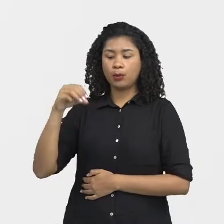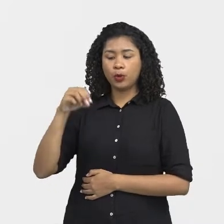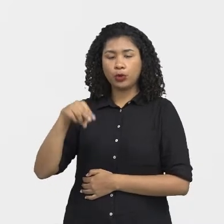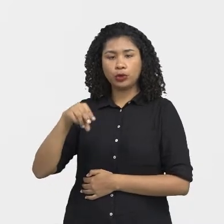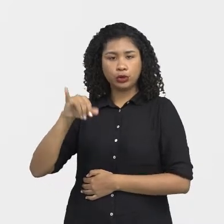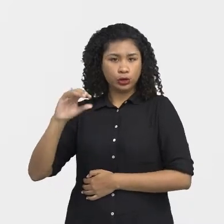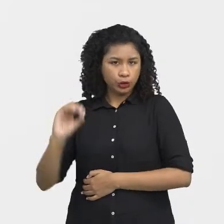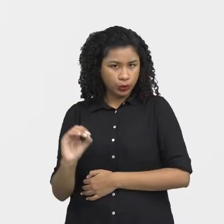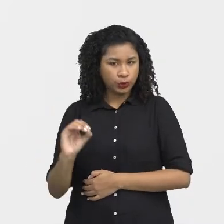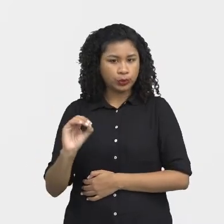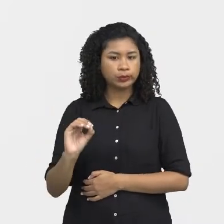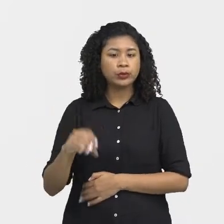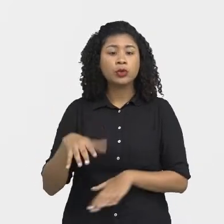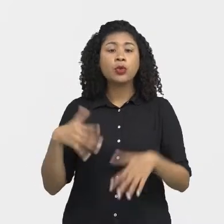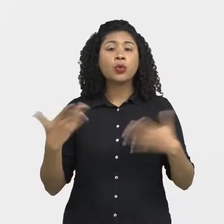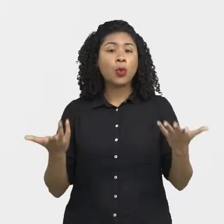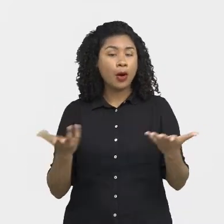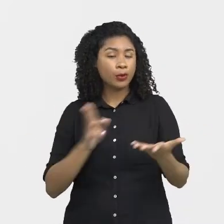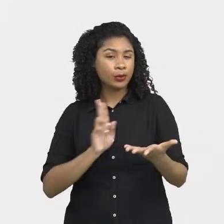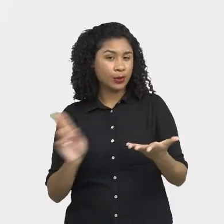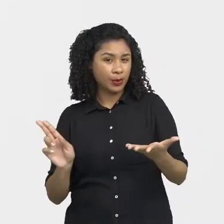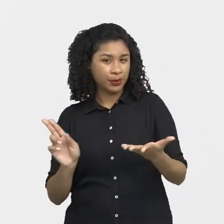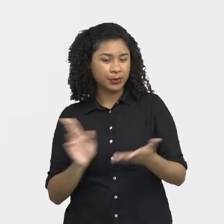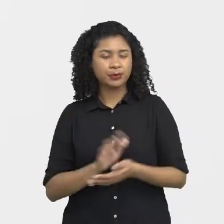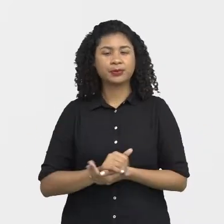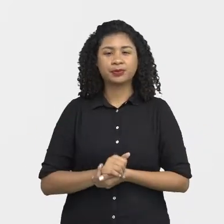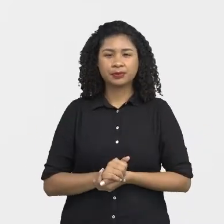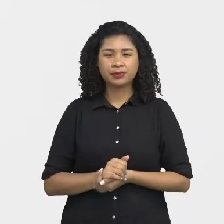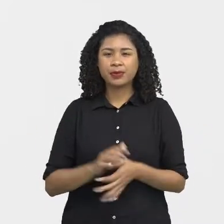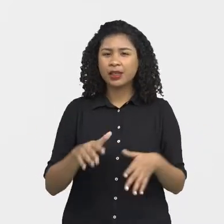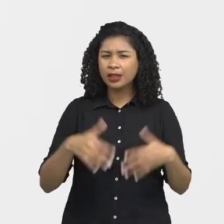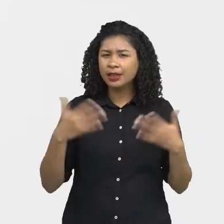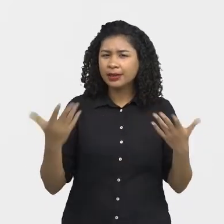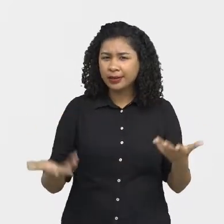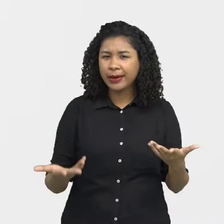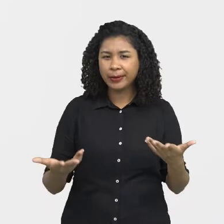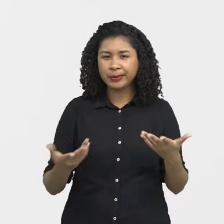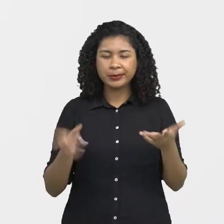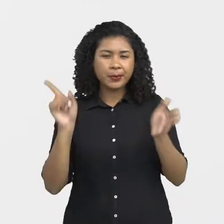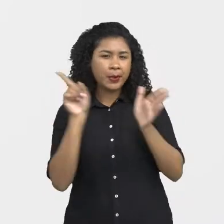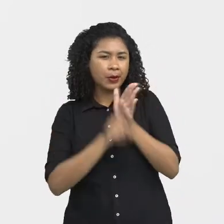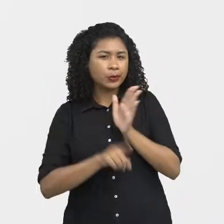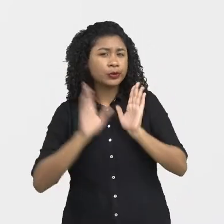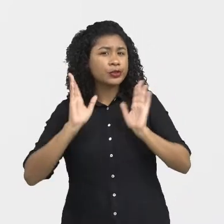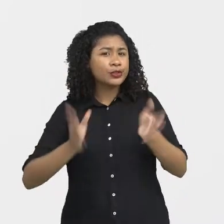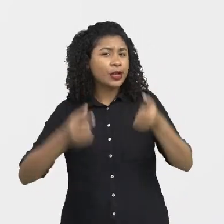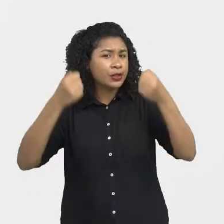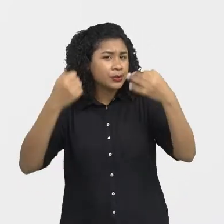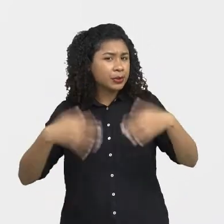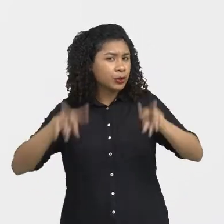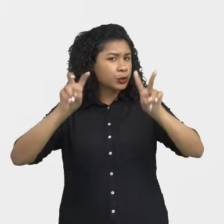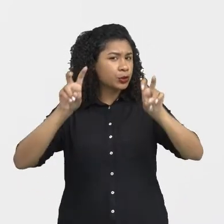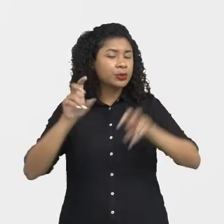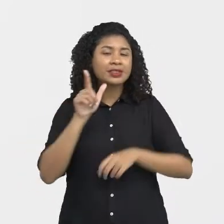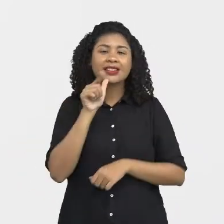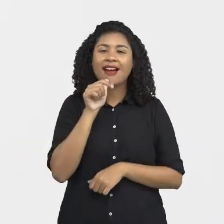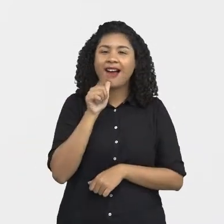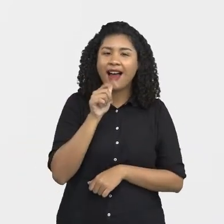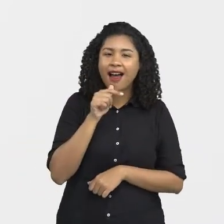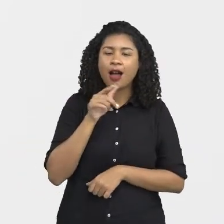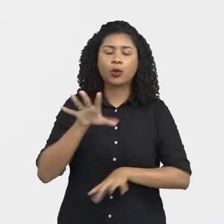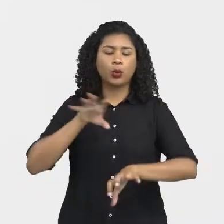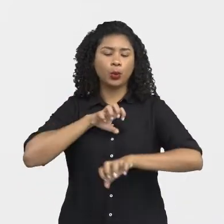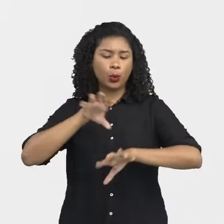antidiurético e hormônio luteinizante. Né? Então, a questão já fala para a gente sobre água, absorção